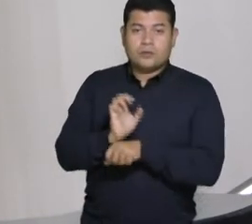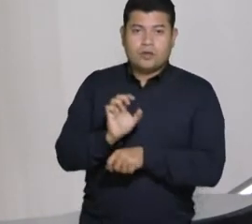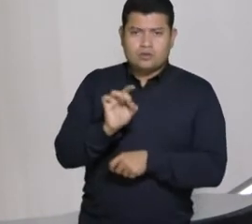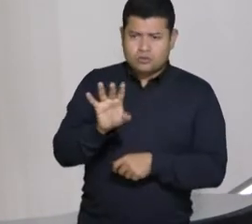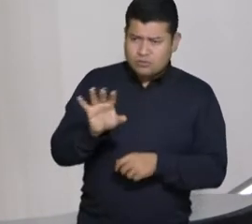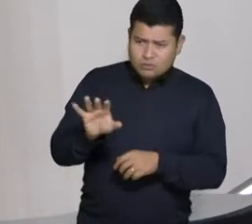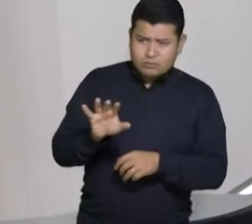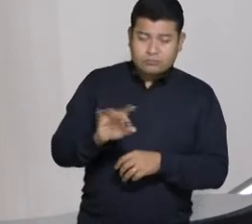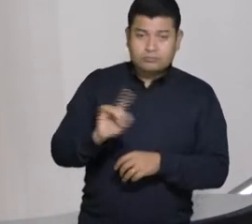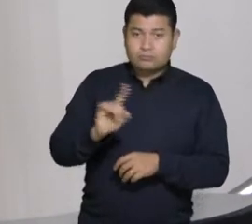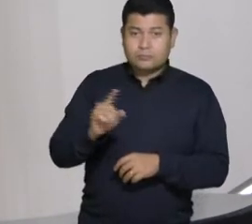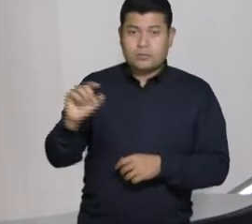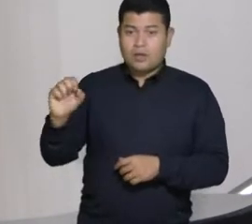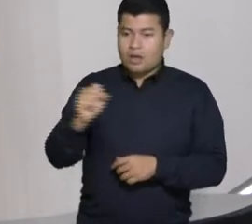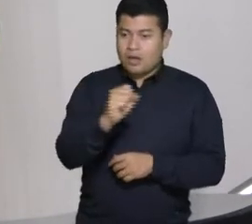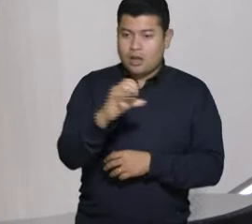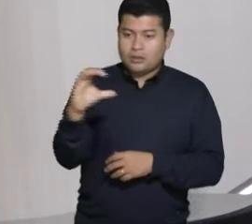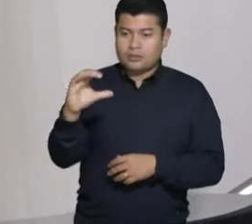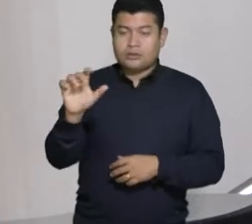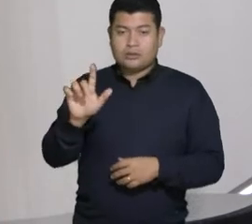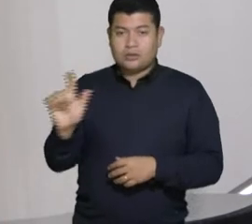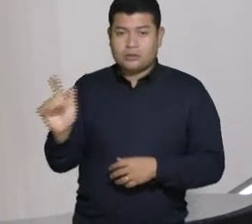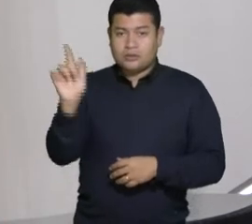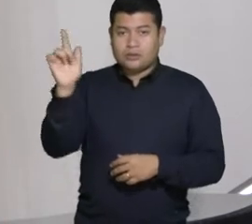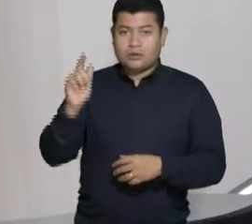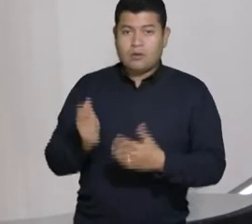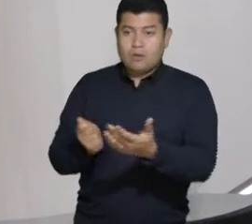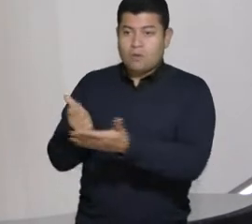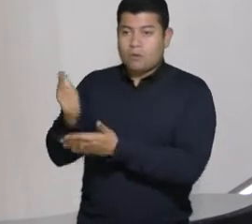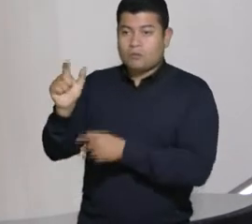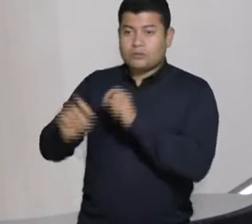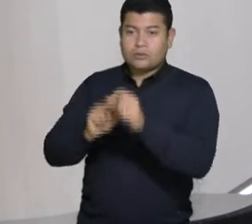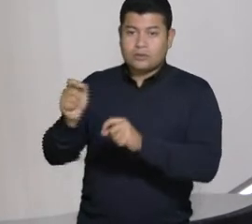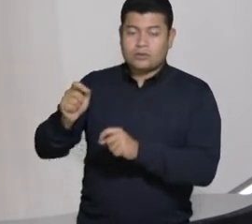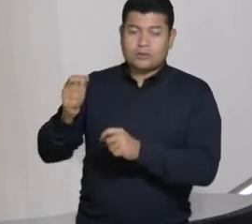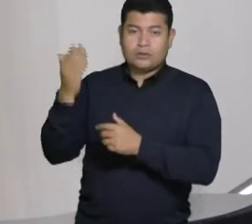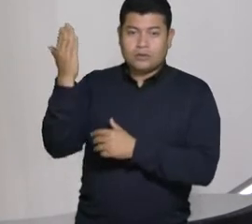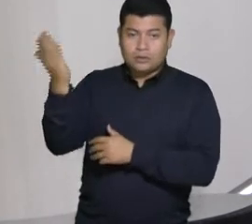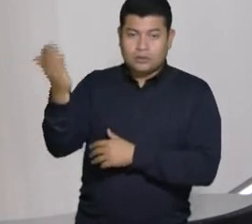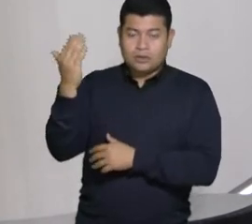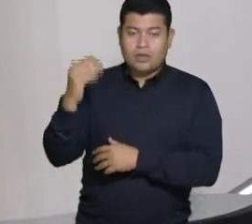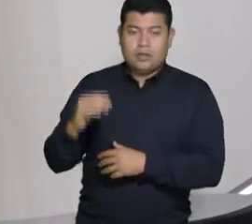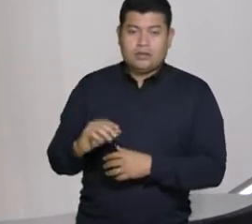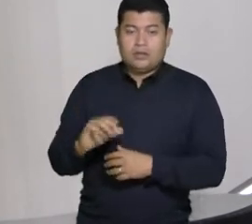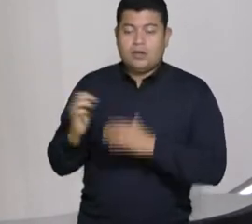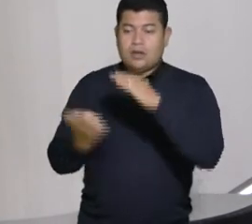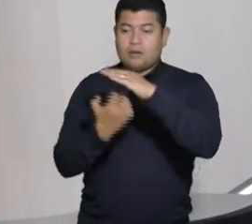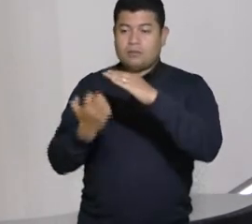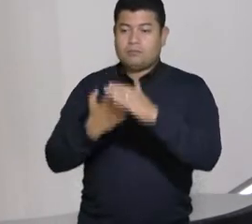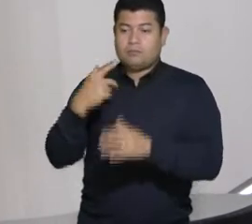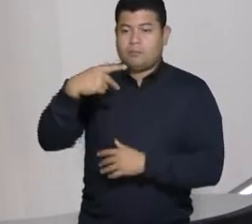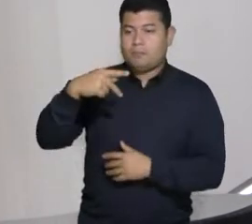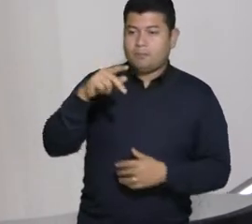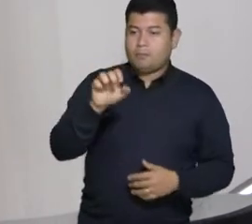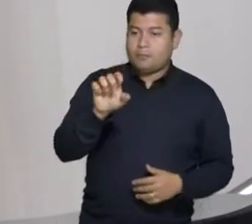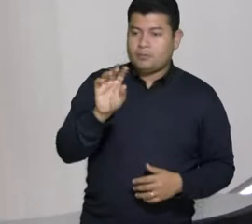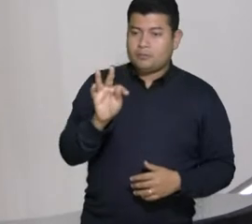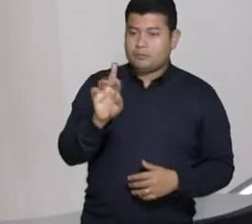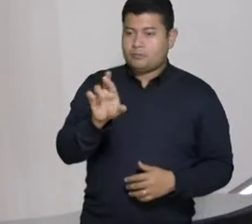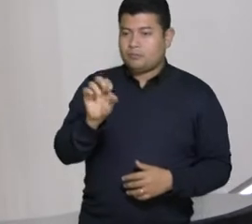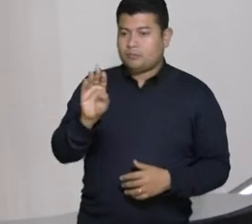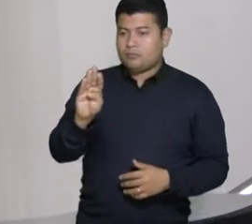do Estado a SC gás compra esse gás da Petrobras EA Petrobras tá com uma política